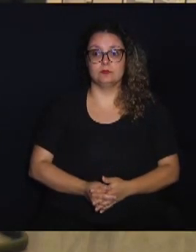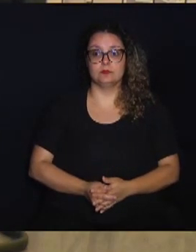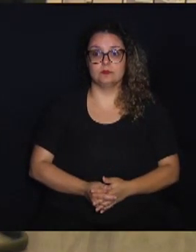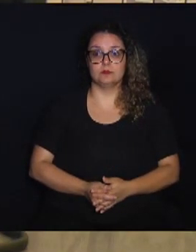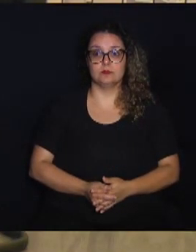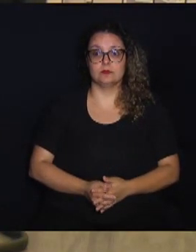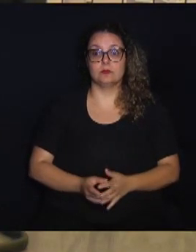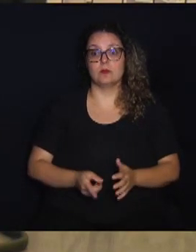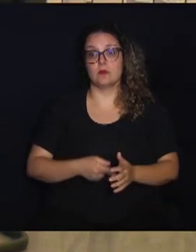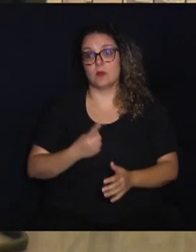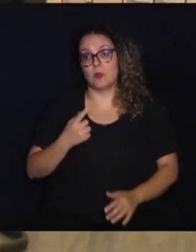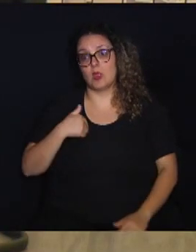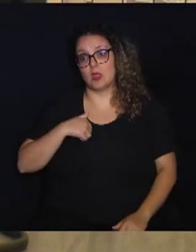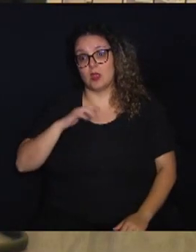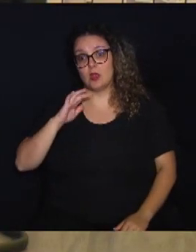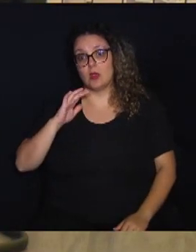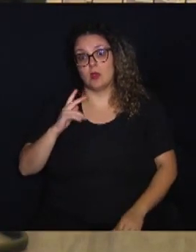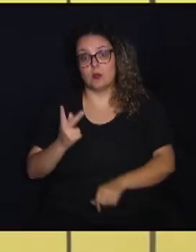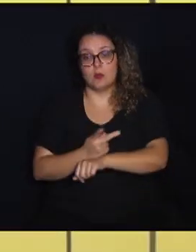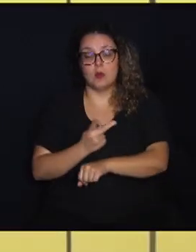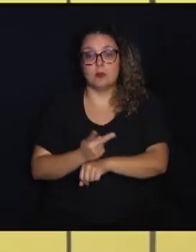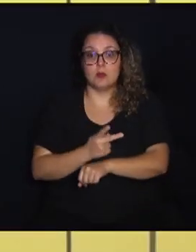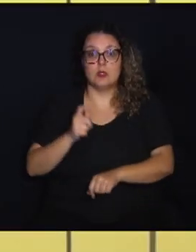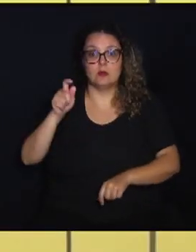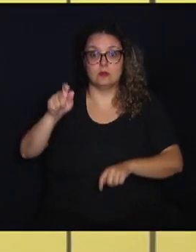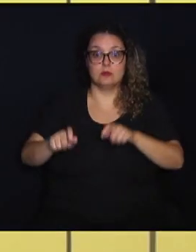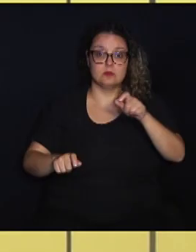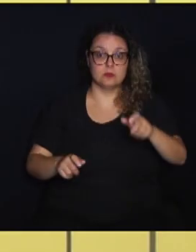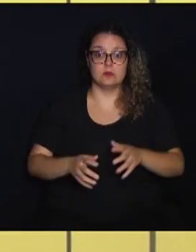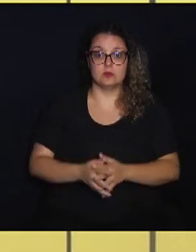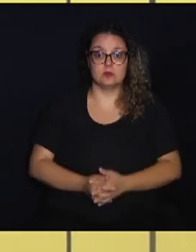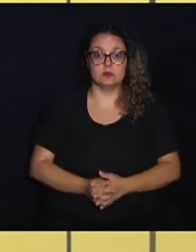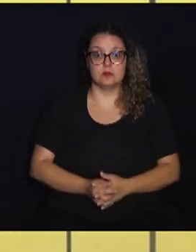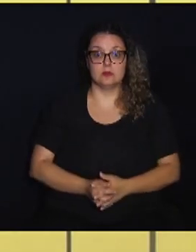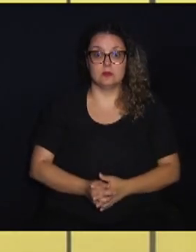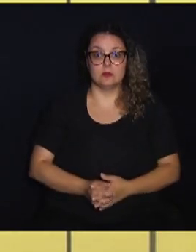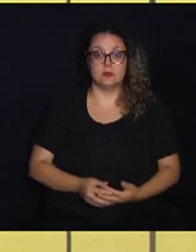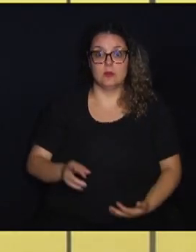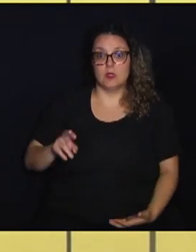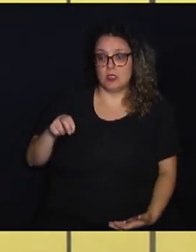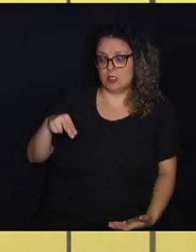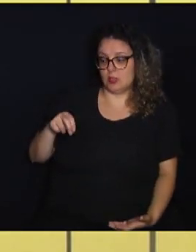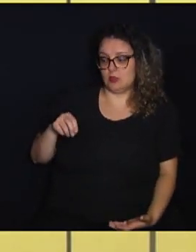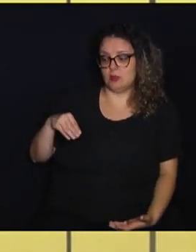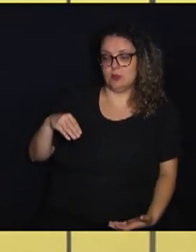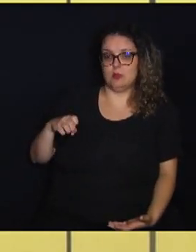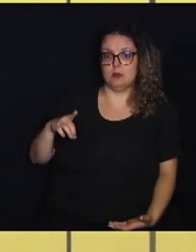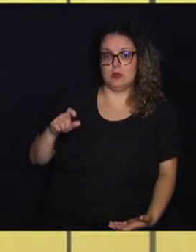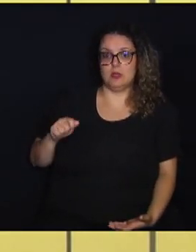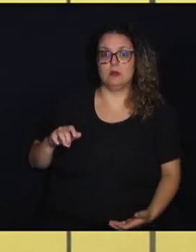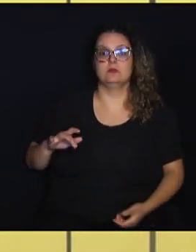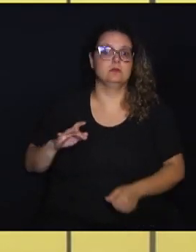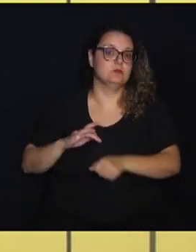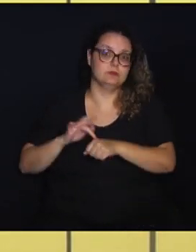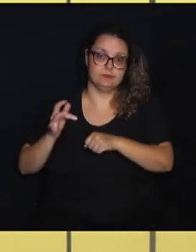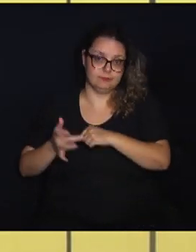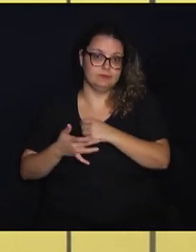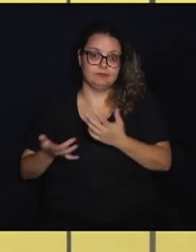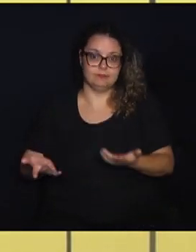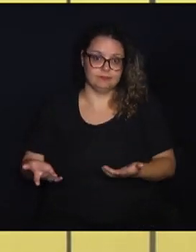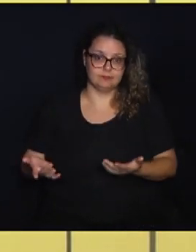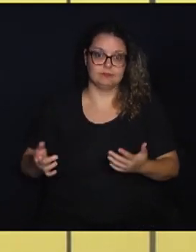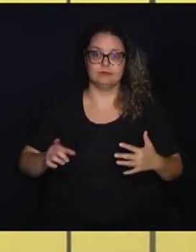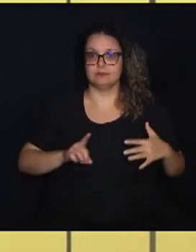eu acho que eu buscaria pessoas que são... Não vou dizer renomadas, porque hoje na rede social a gente sabe que seguidor